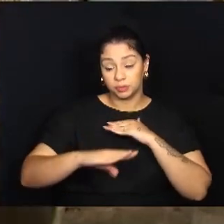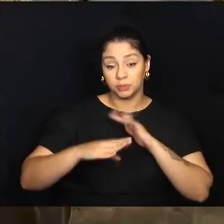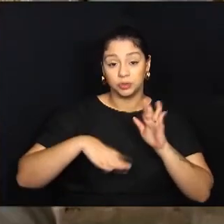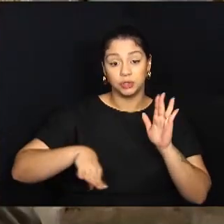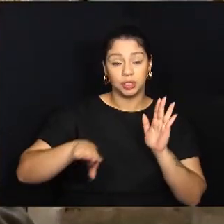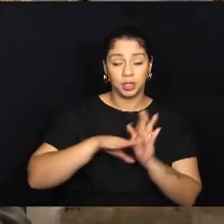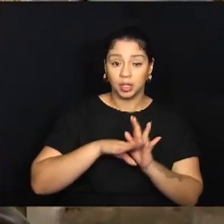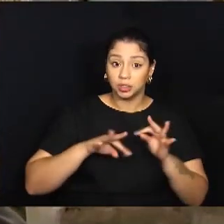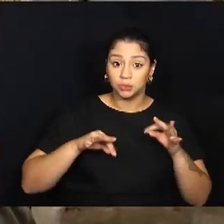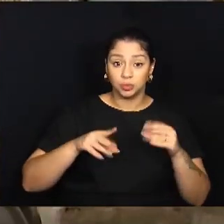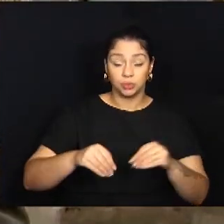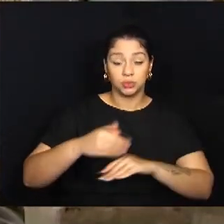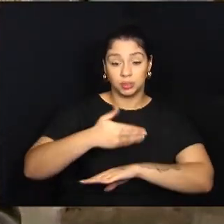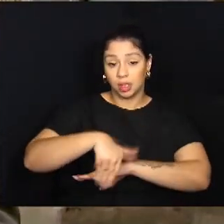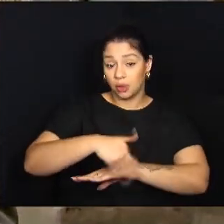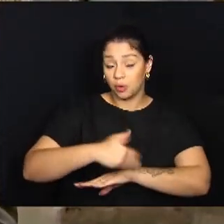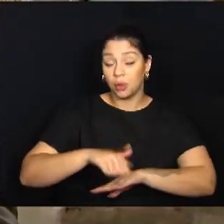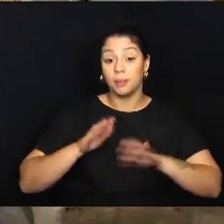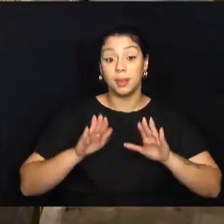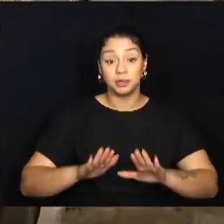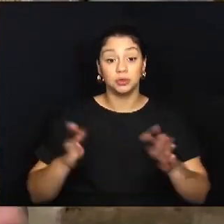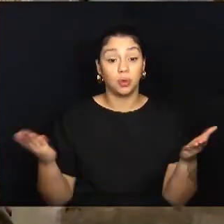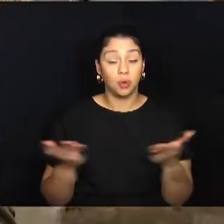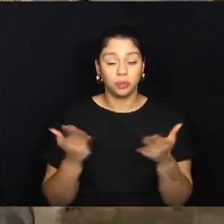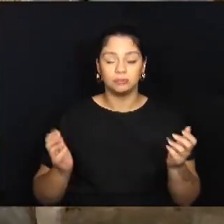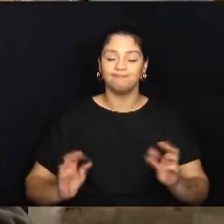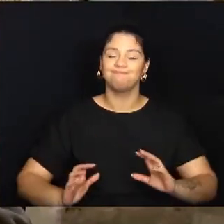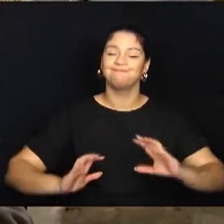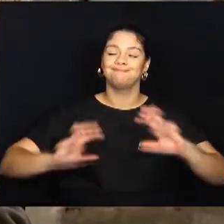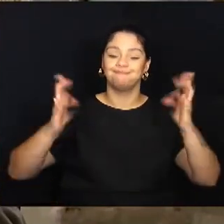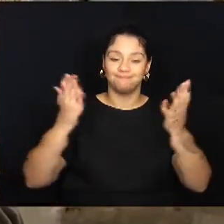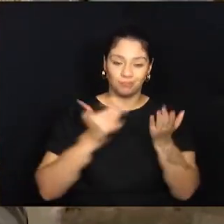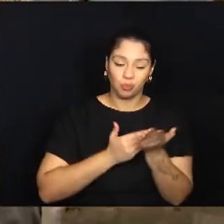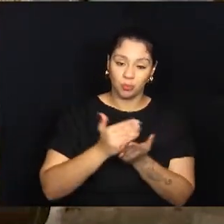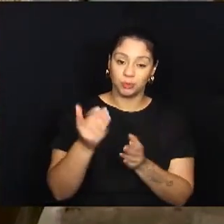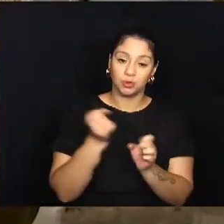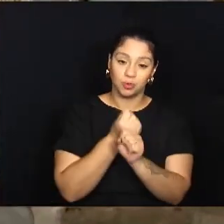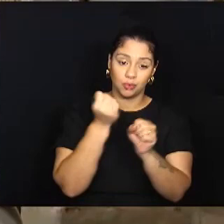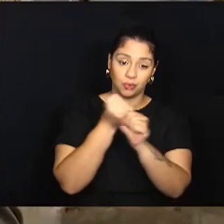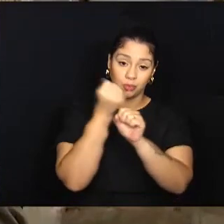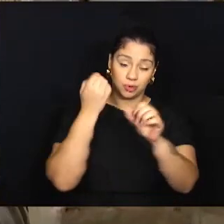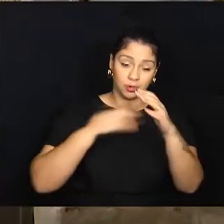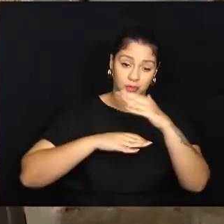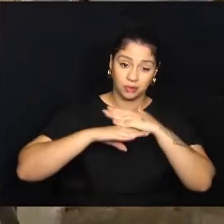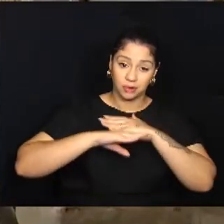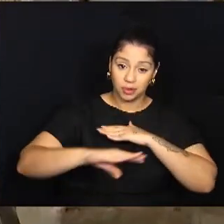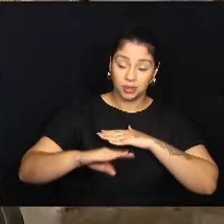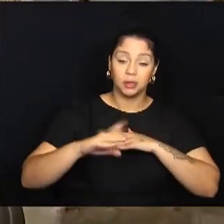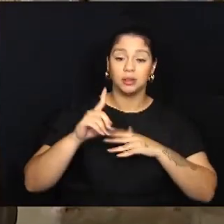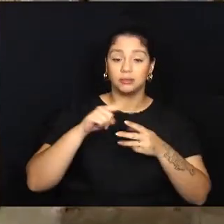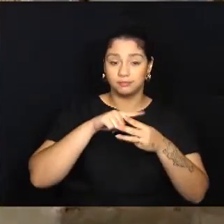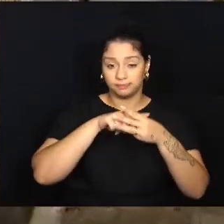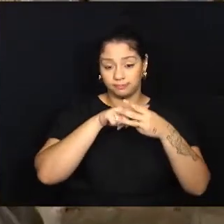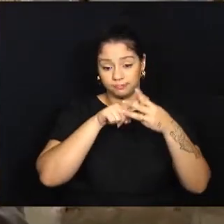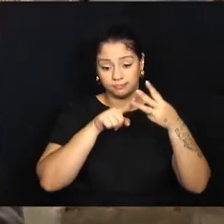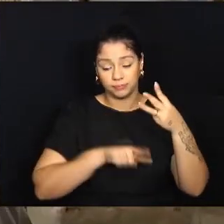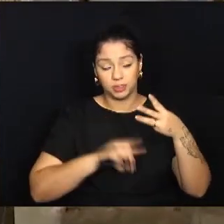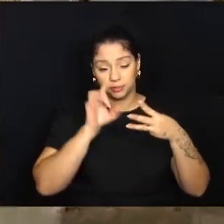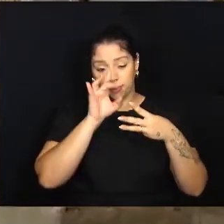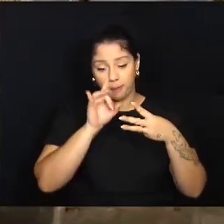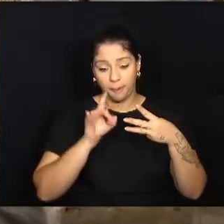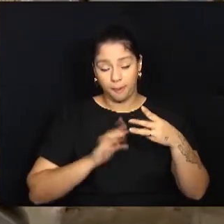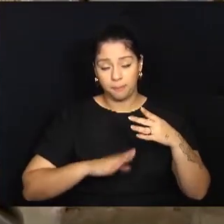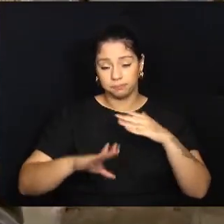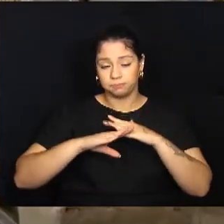ruas. Mas hoje nós estamos comemorando o início das obras de asfalto das avenidas Jerônimo Mendonça,